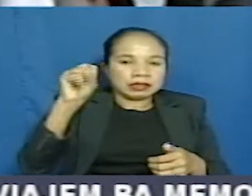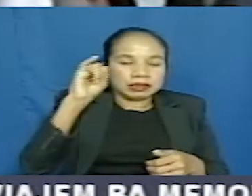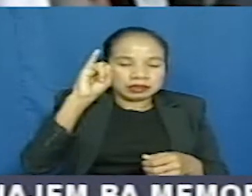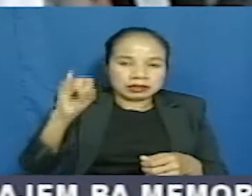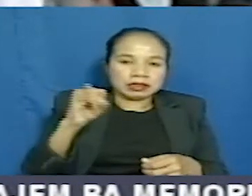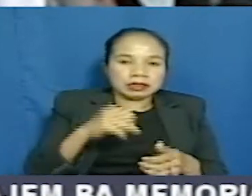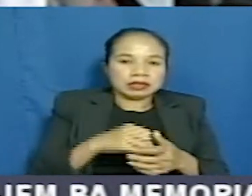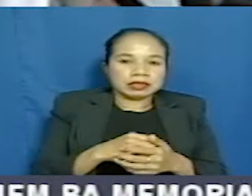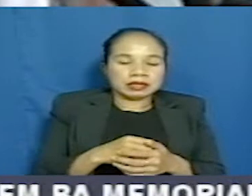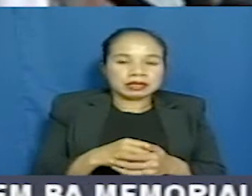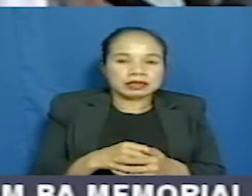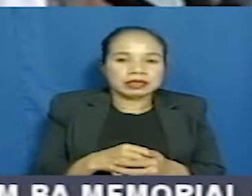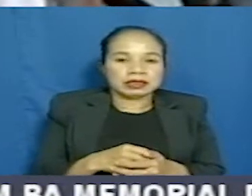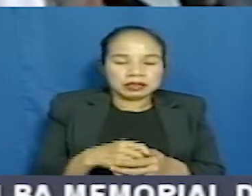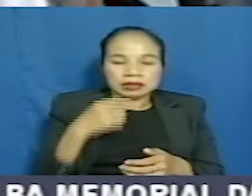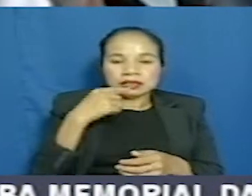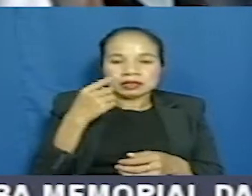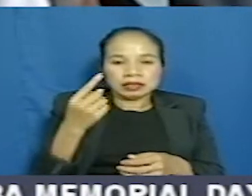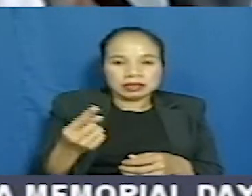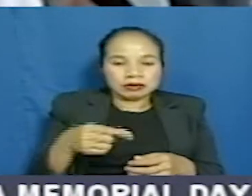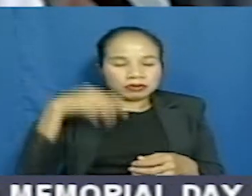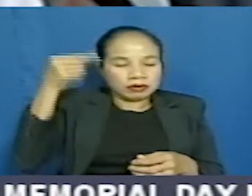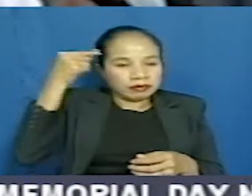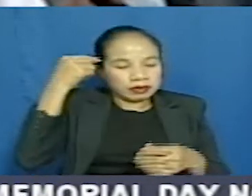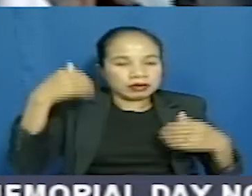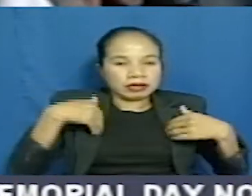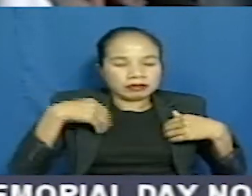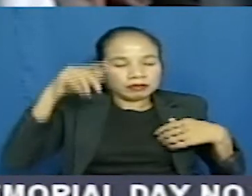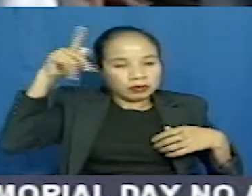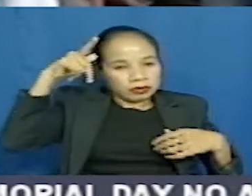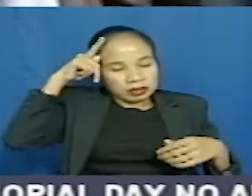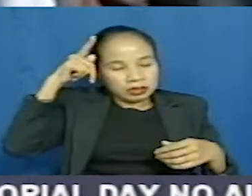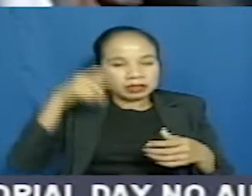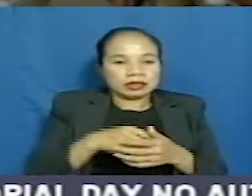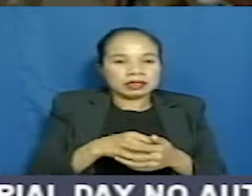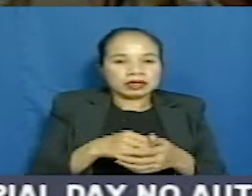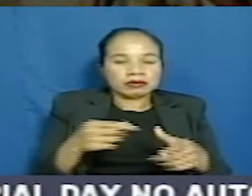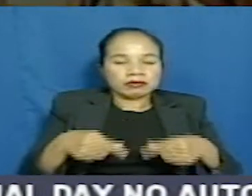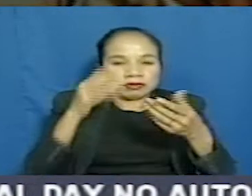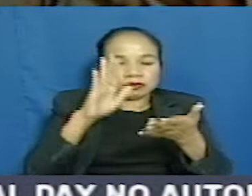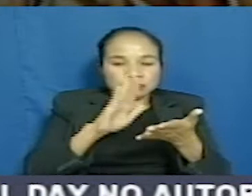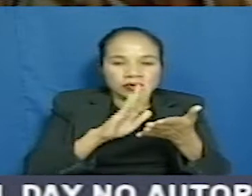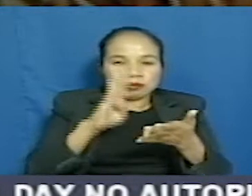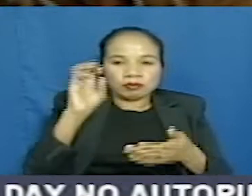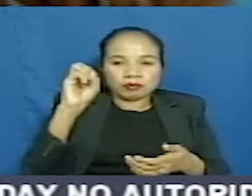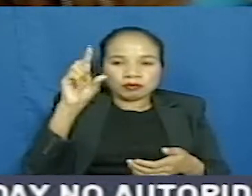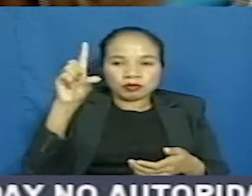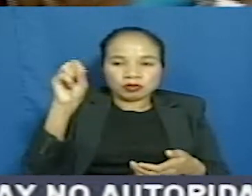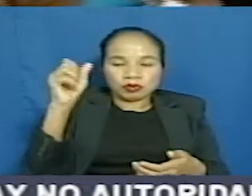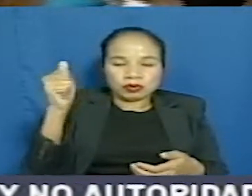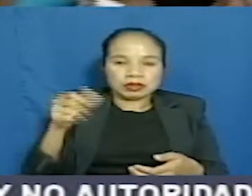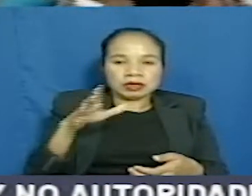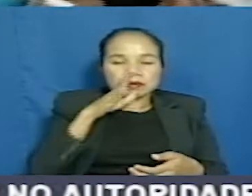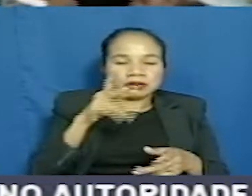no Inclusão, Signe Verdial Teten. Governo e a ONA Política reforma Bolsa da Mãe, onde for proteção para direito